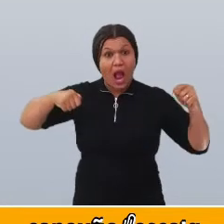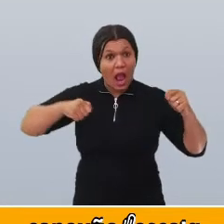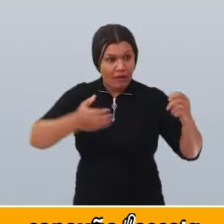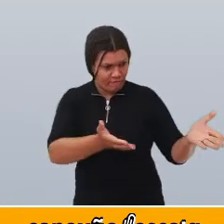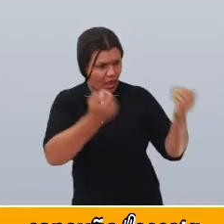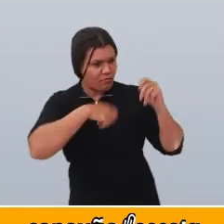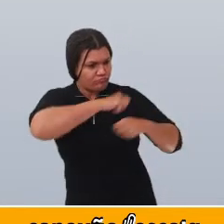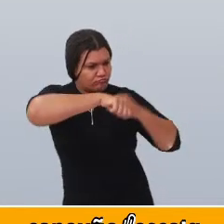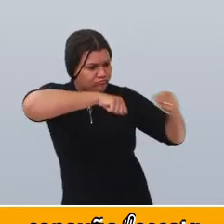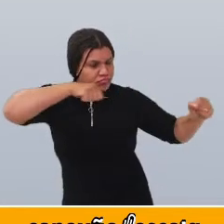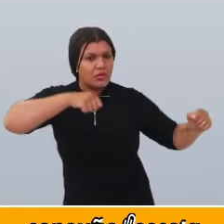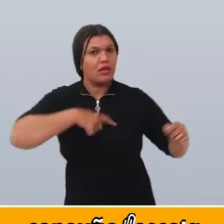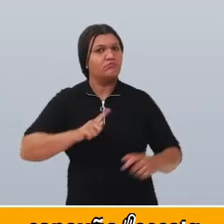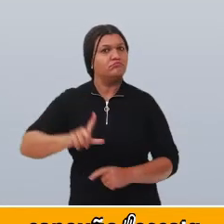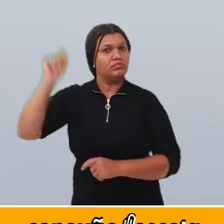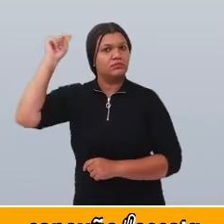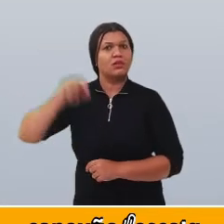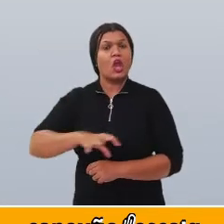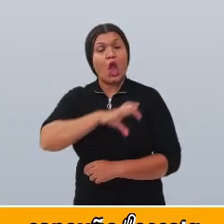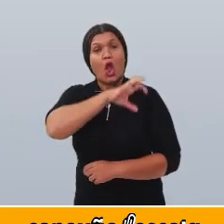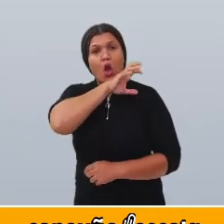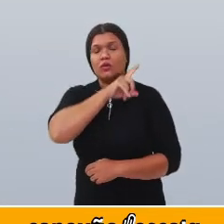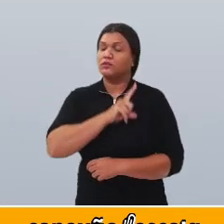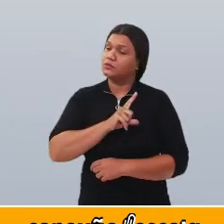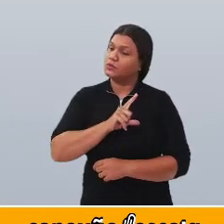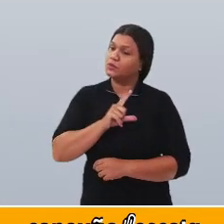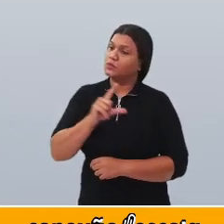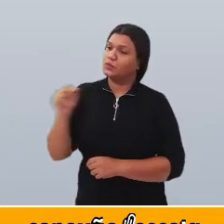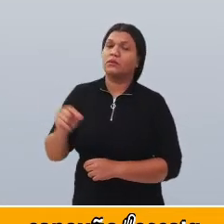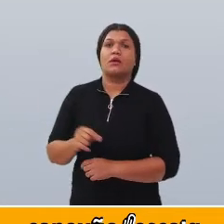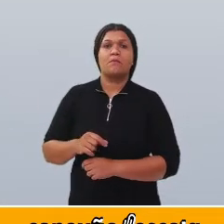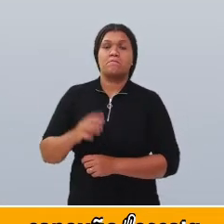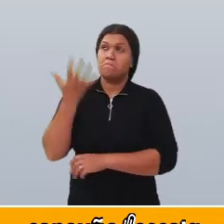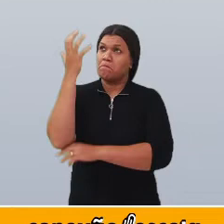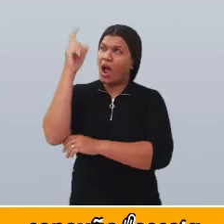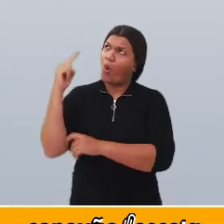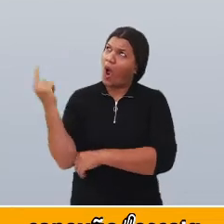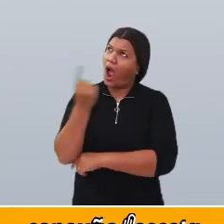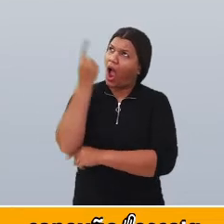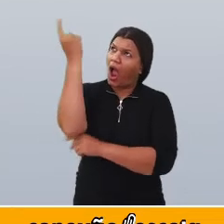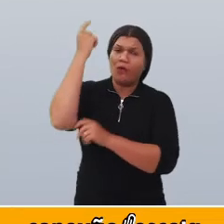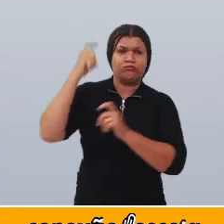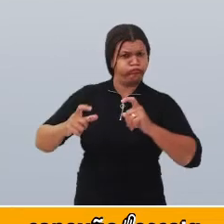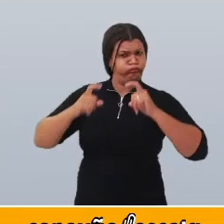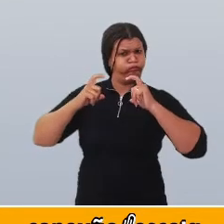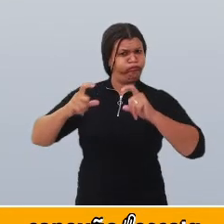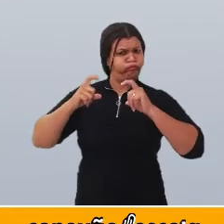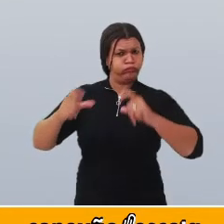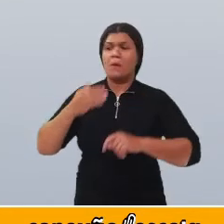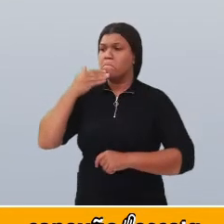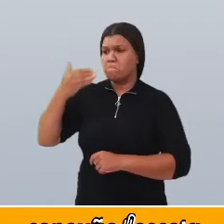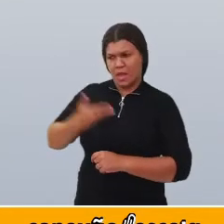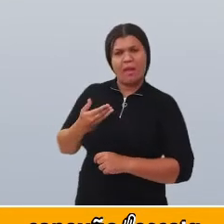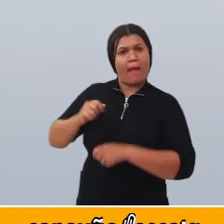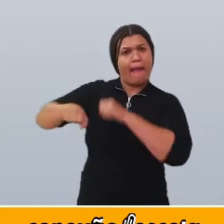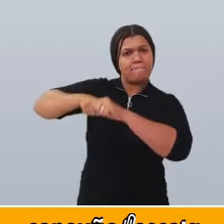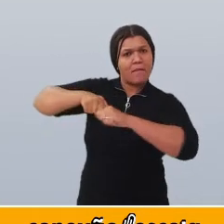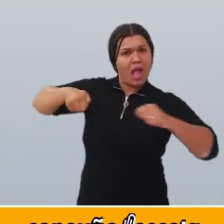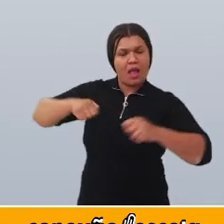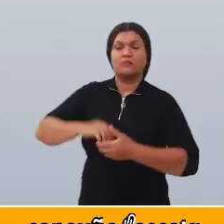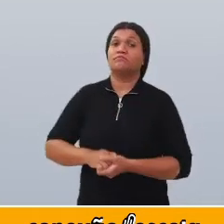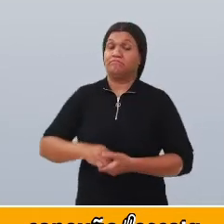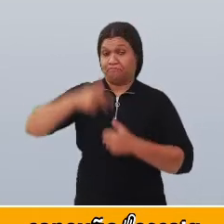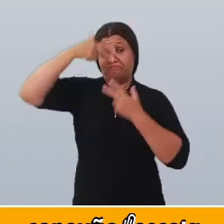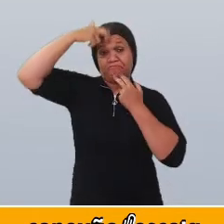vou. A onça foi, escolheu um pau bem alto e grosso e pediu ao bode para que o amarrasse.